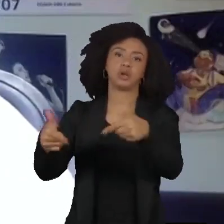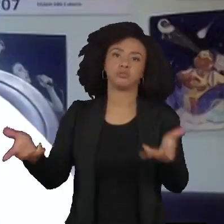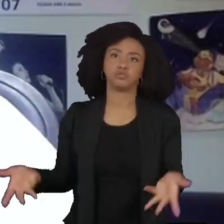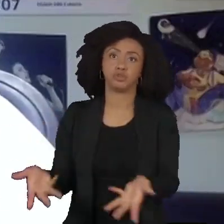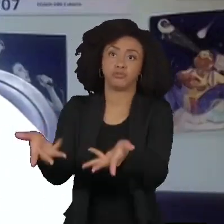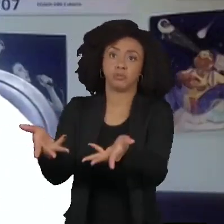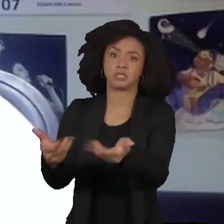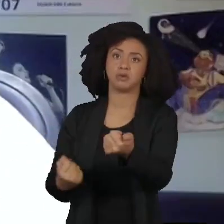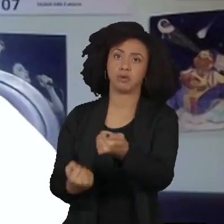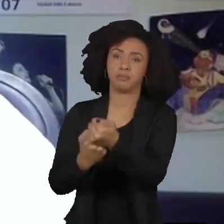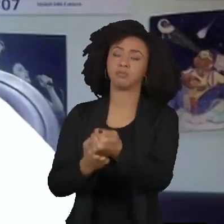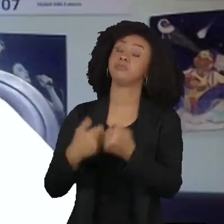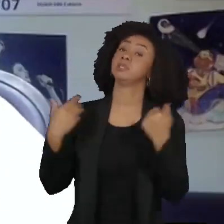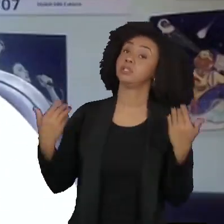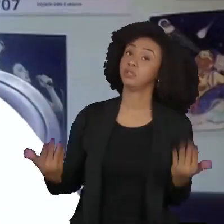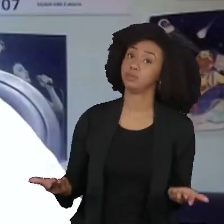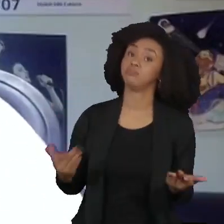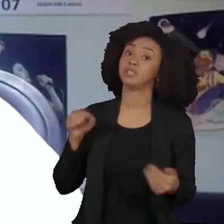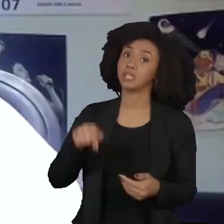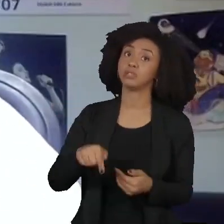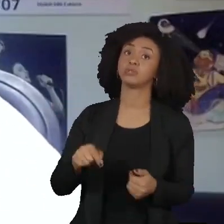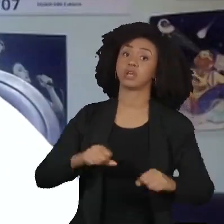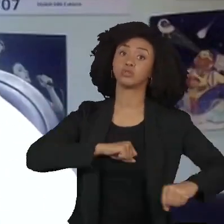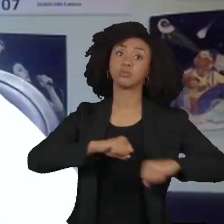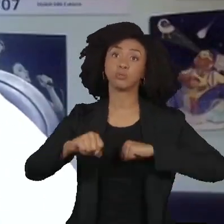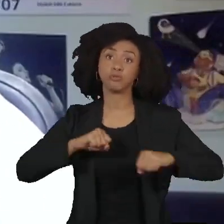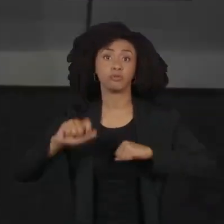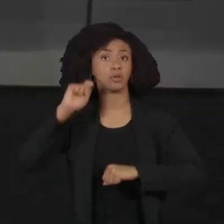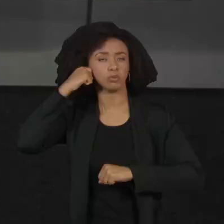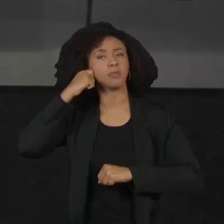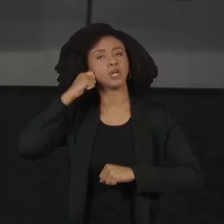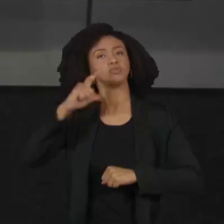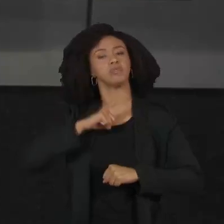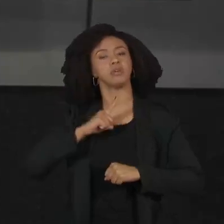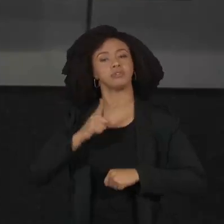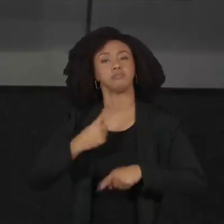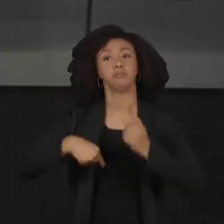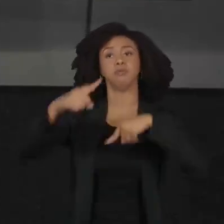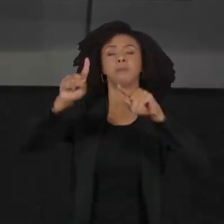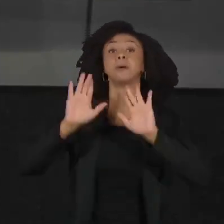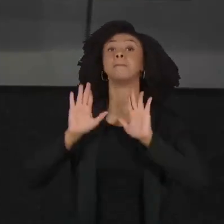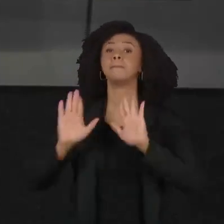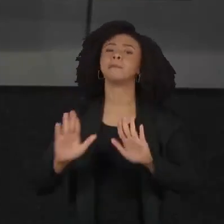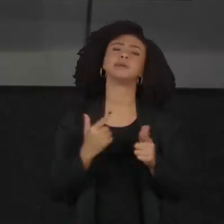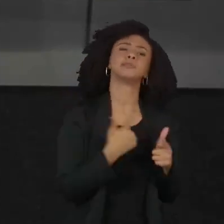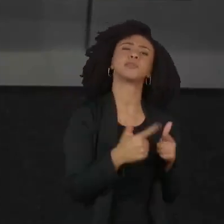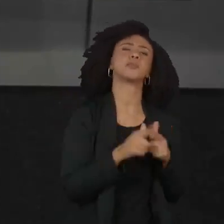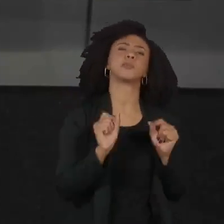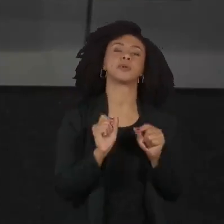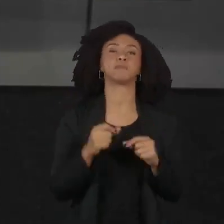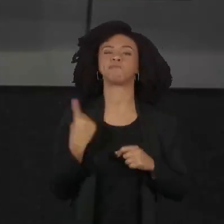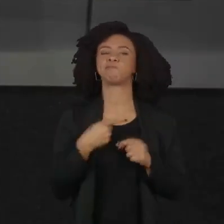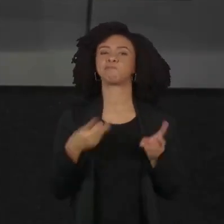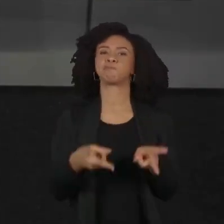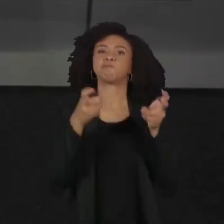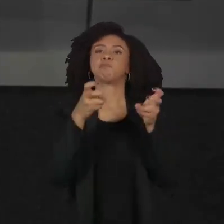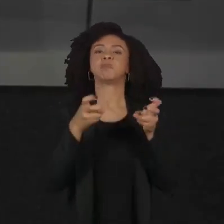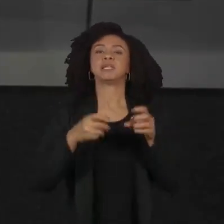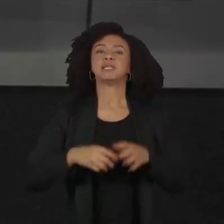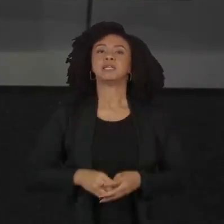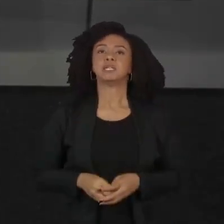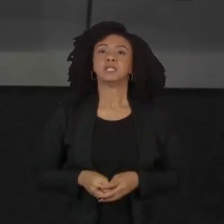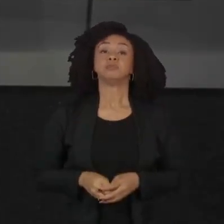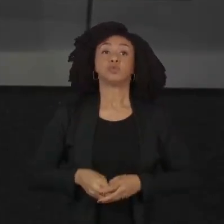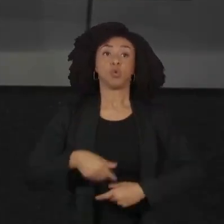isso é importante, né? Foi uma conquista do movimento social negro. O problema é que você se depara com uma presença